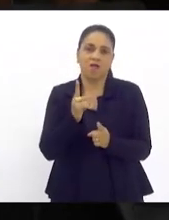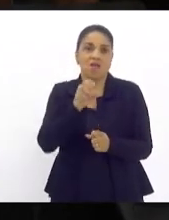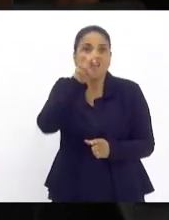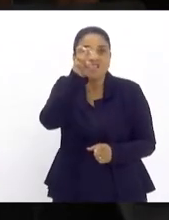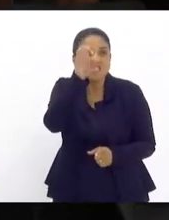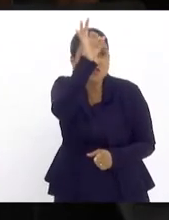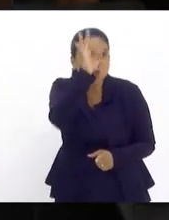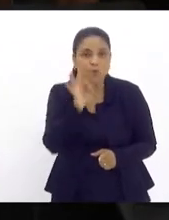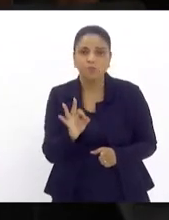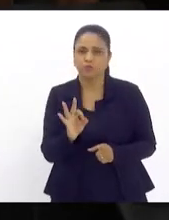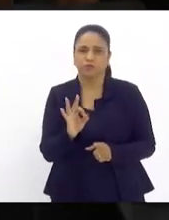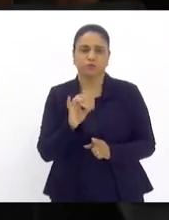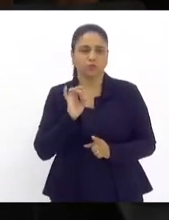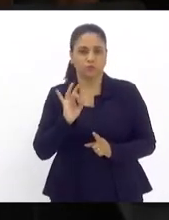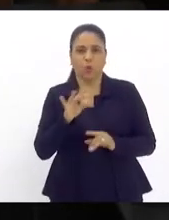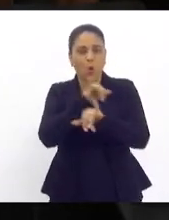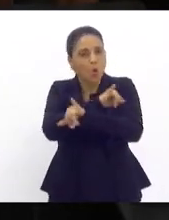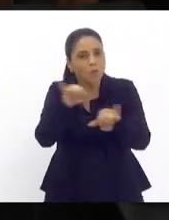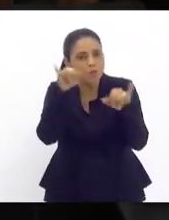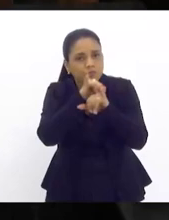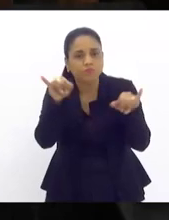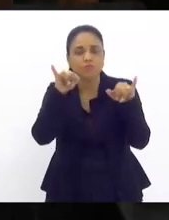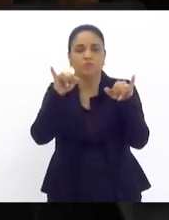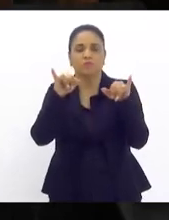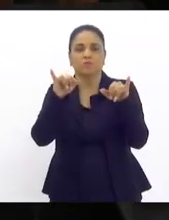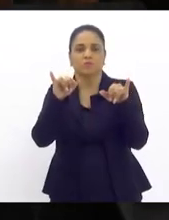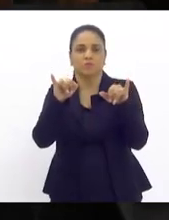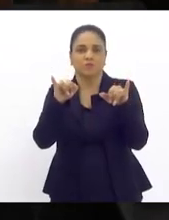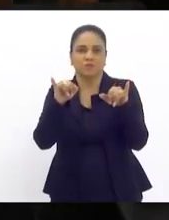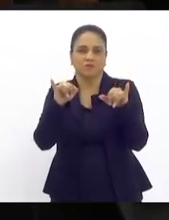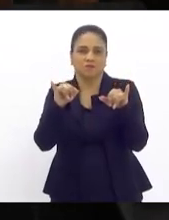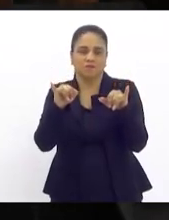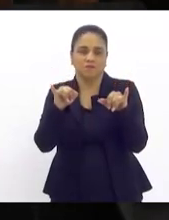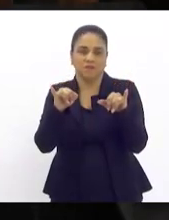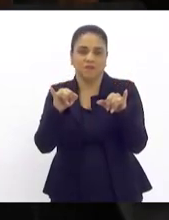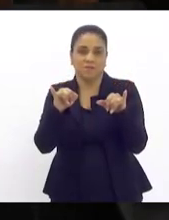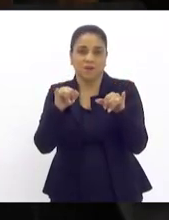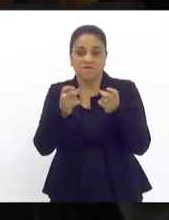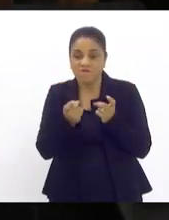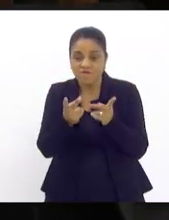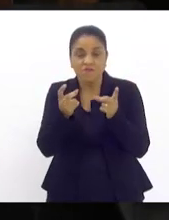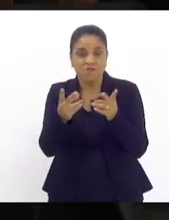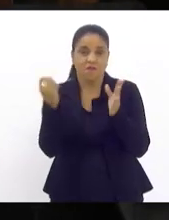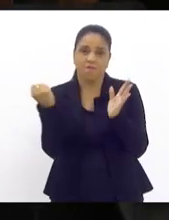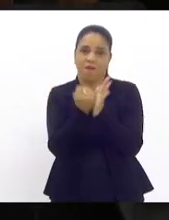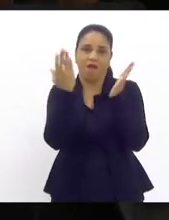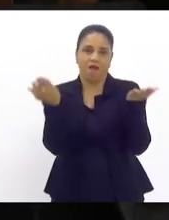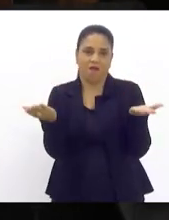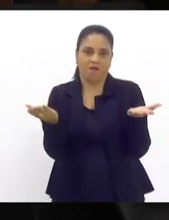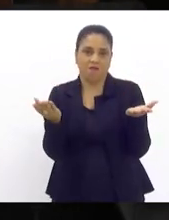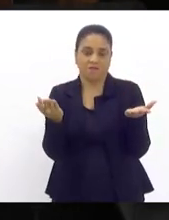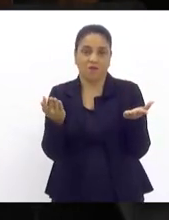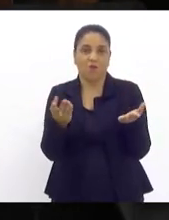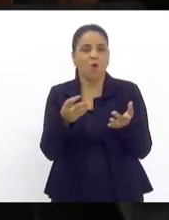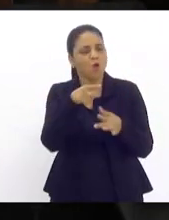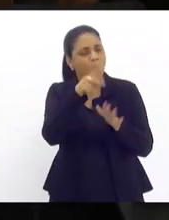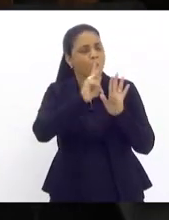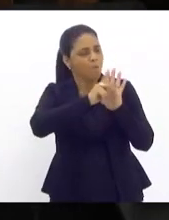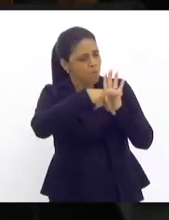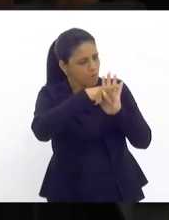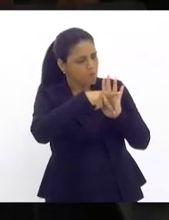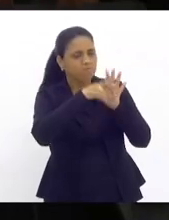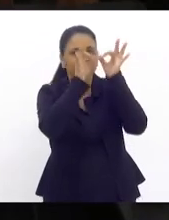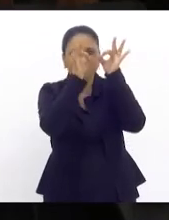realmente gasta em publicidade para vender a marca. Então, seu projeto é justíssimo. E